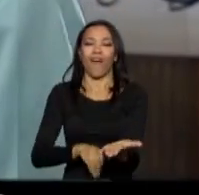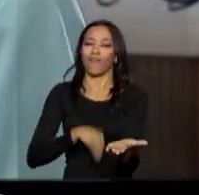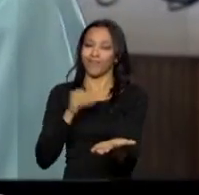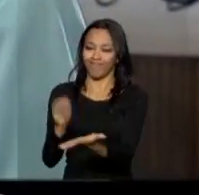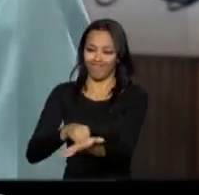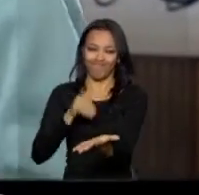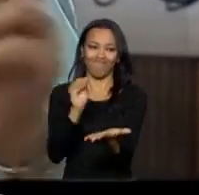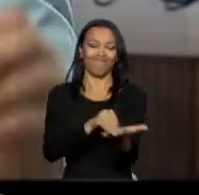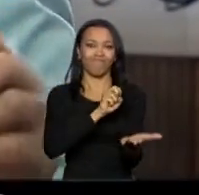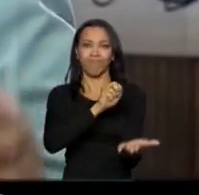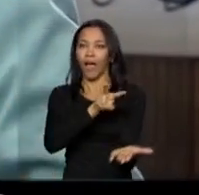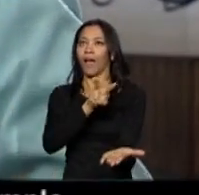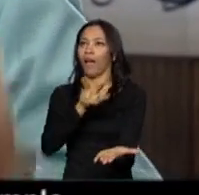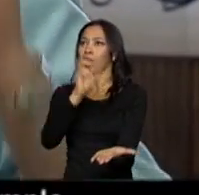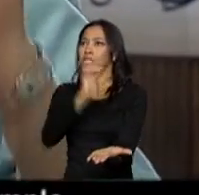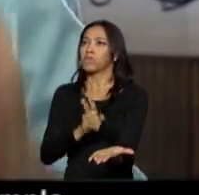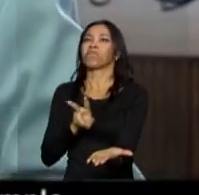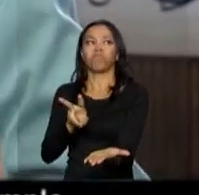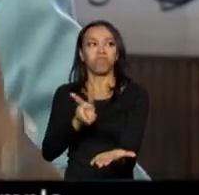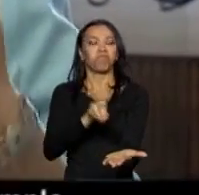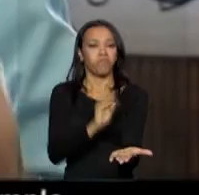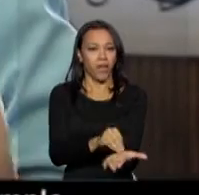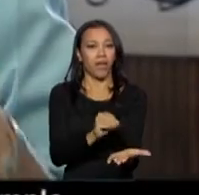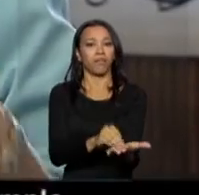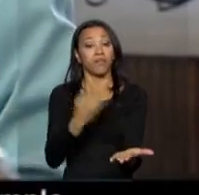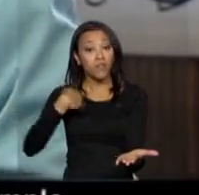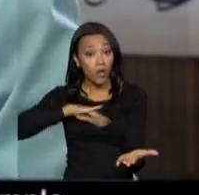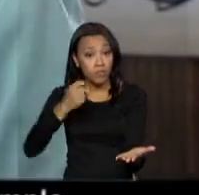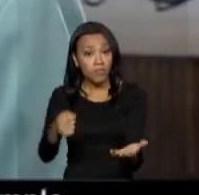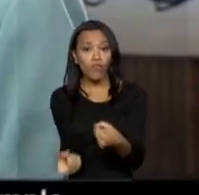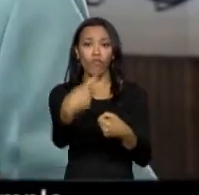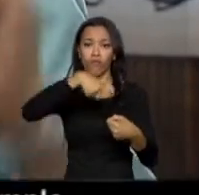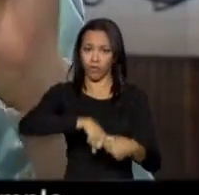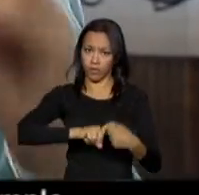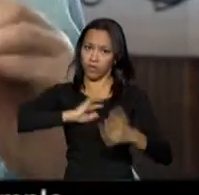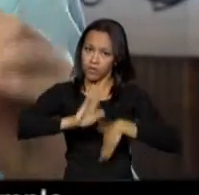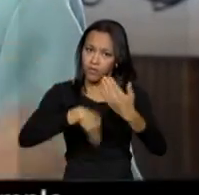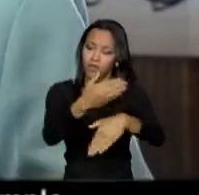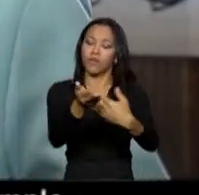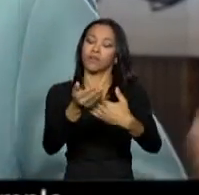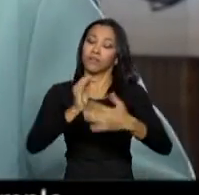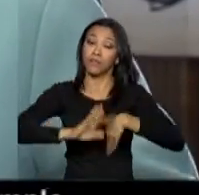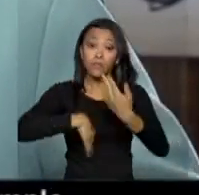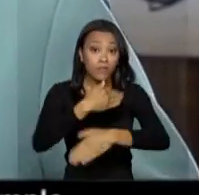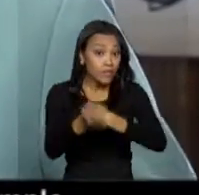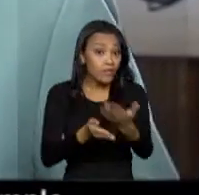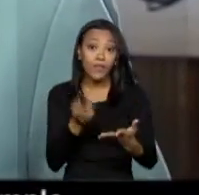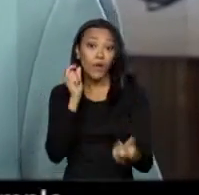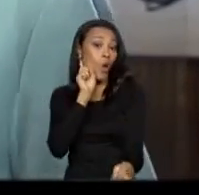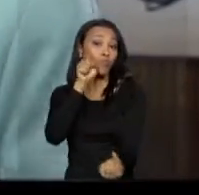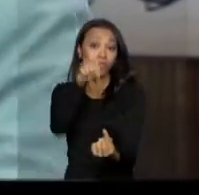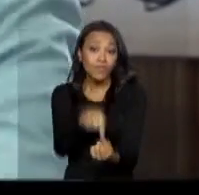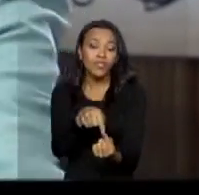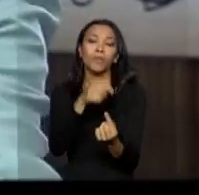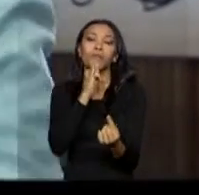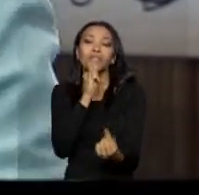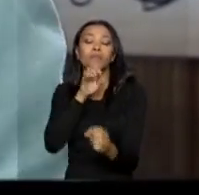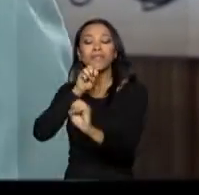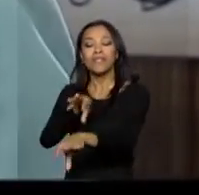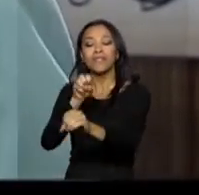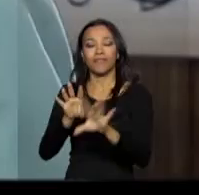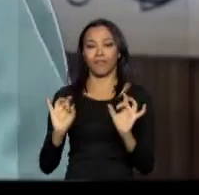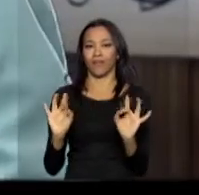por fazer e, por isso, precisamos voltar a crescer. Crescer para levar, por exemplo, educação